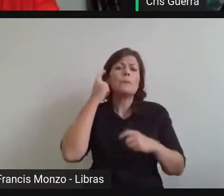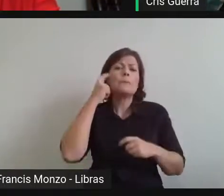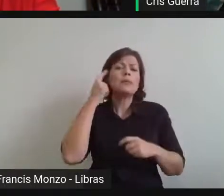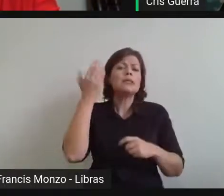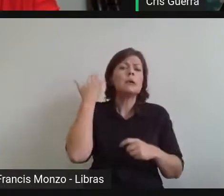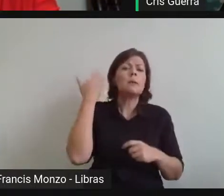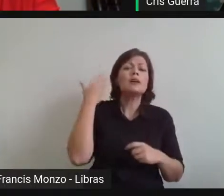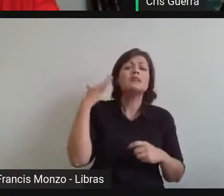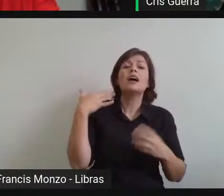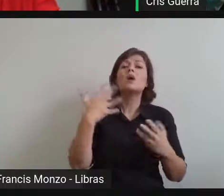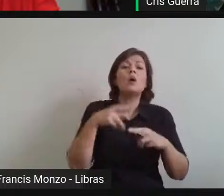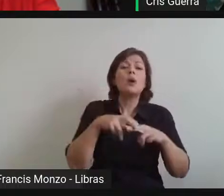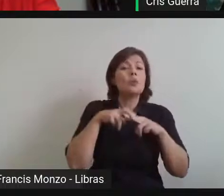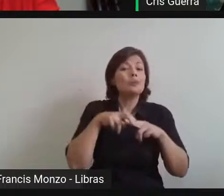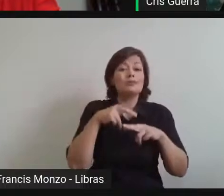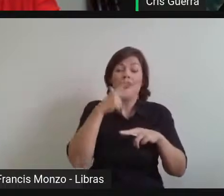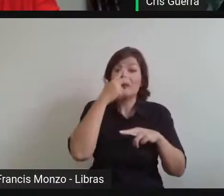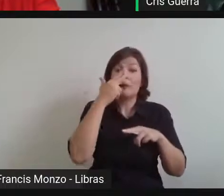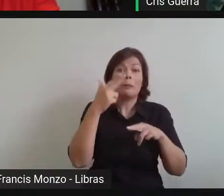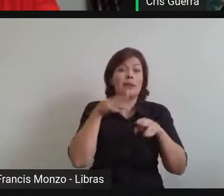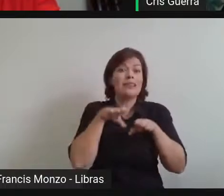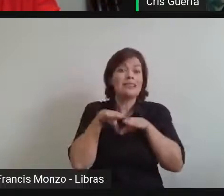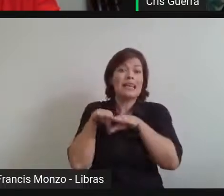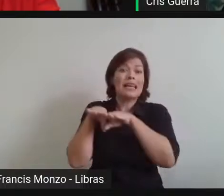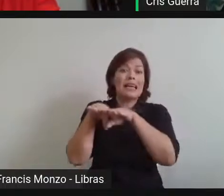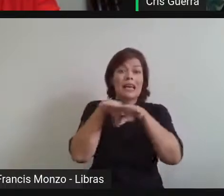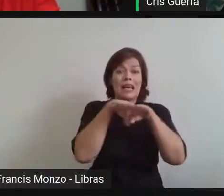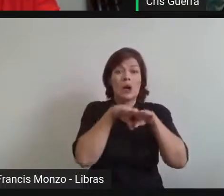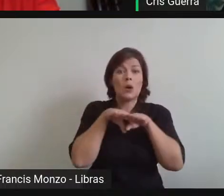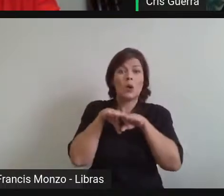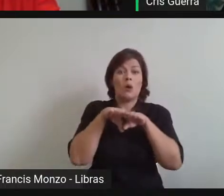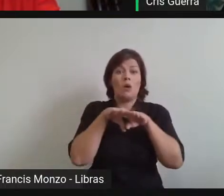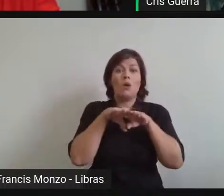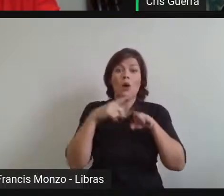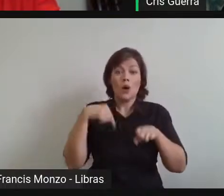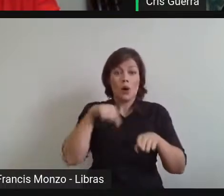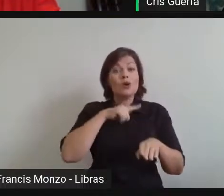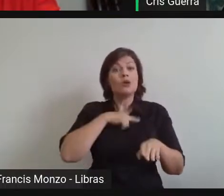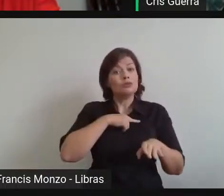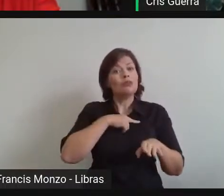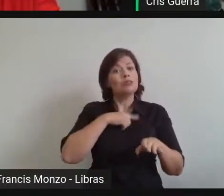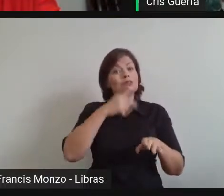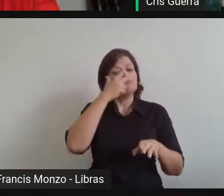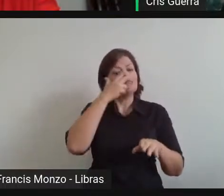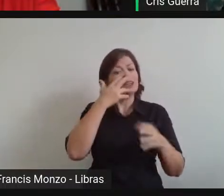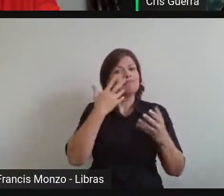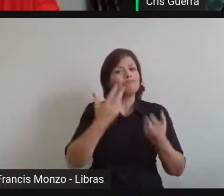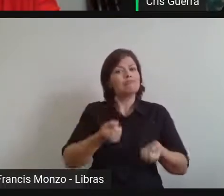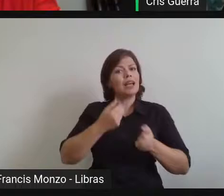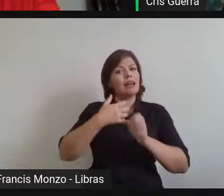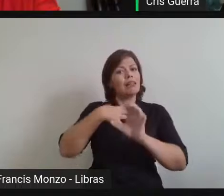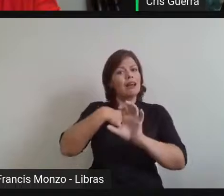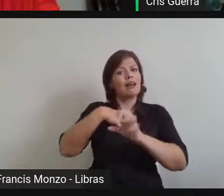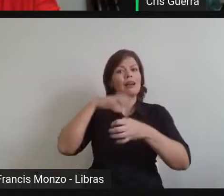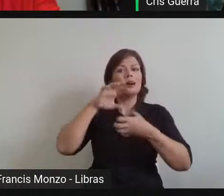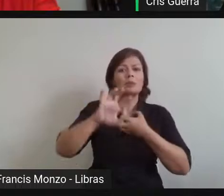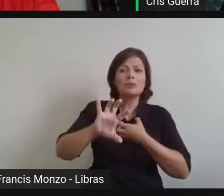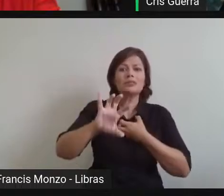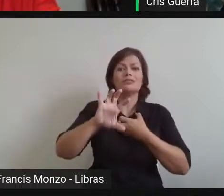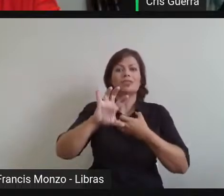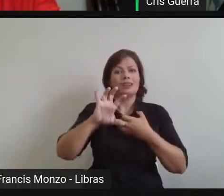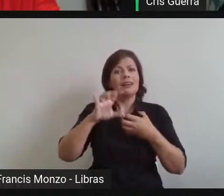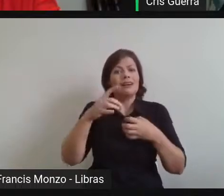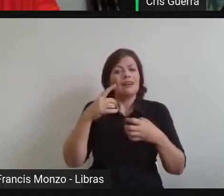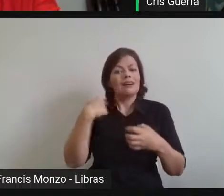né? A gente está mais aberto para empatia. A gente deveria aproveitar esse momento para falar, vou ficar